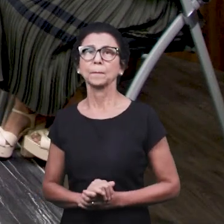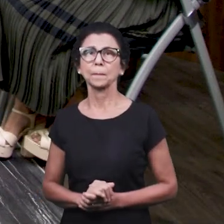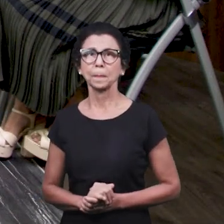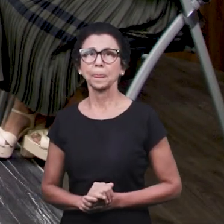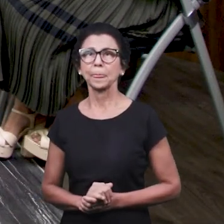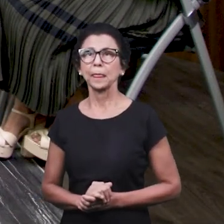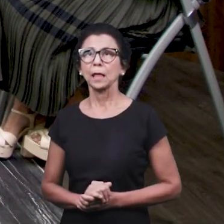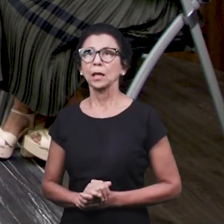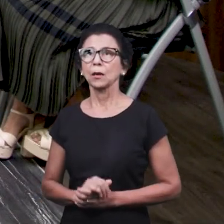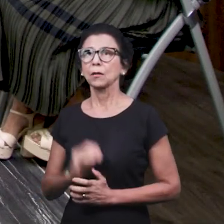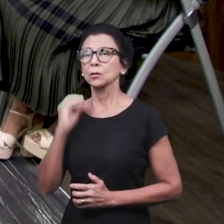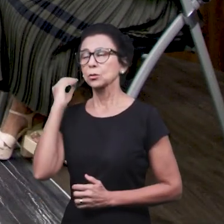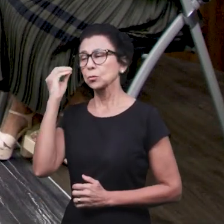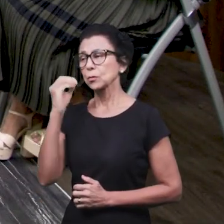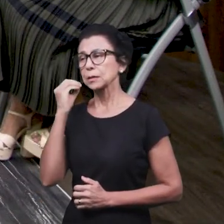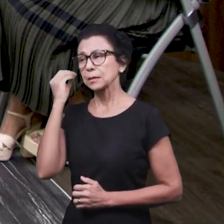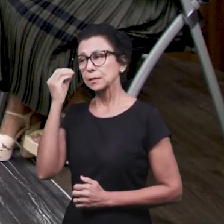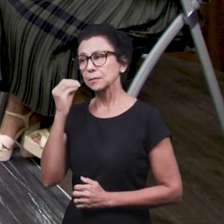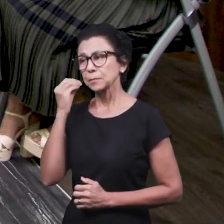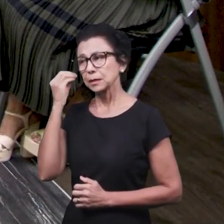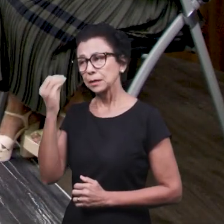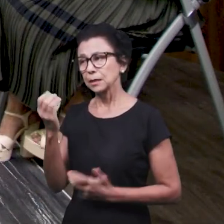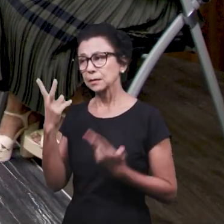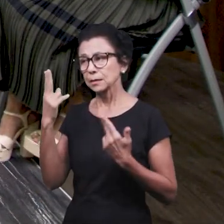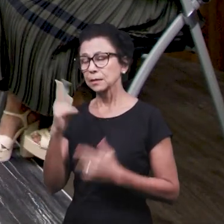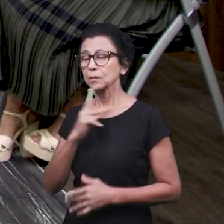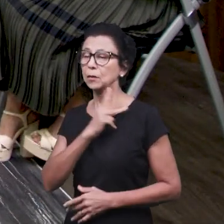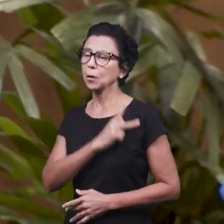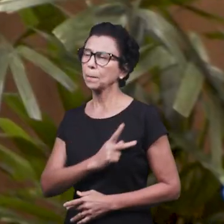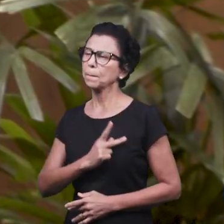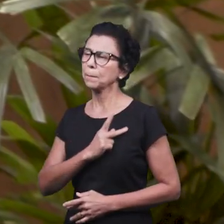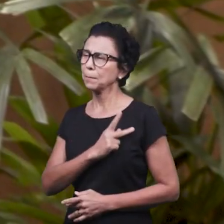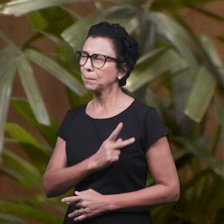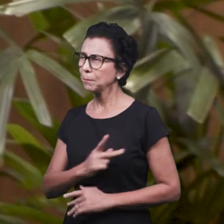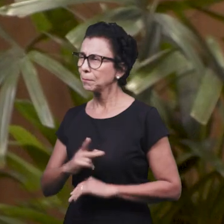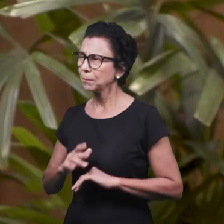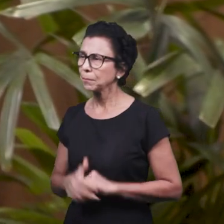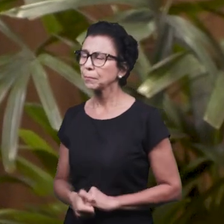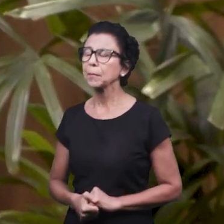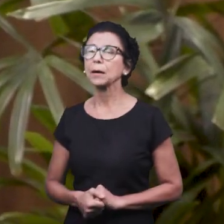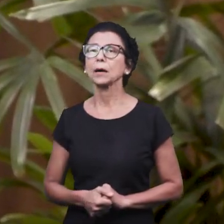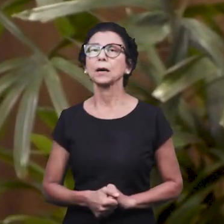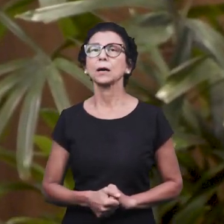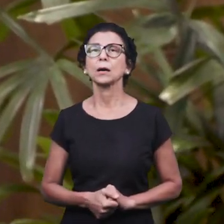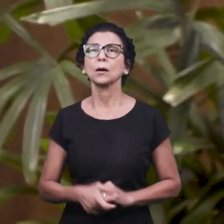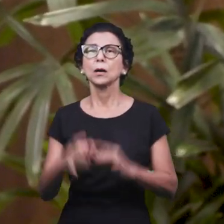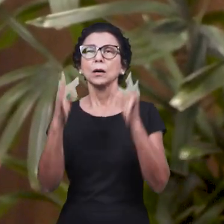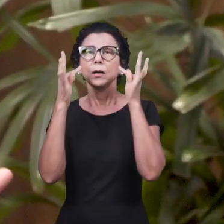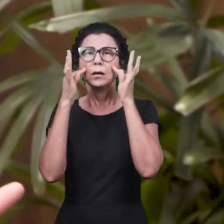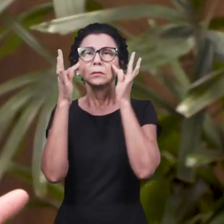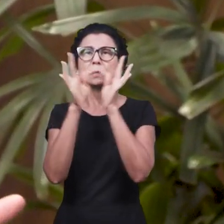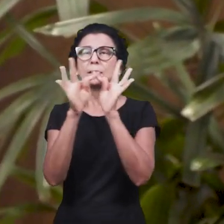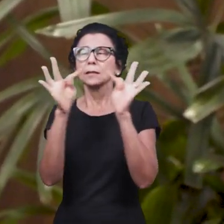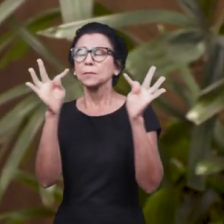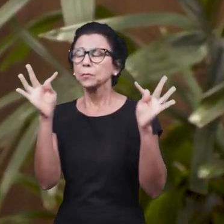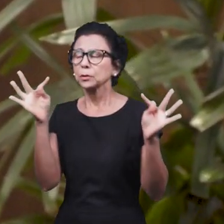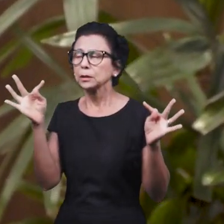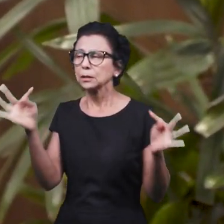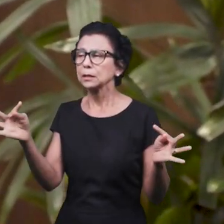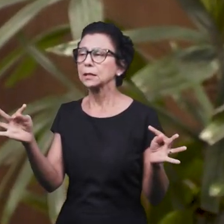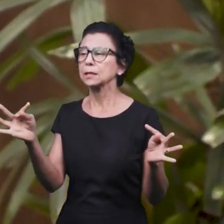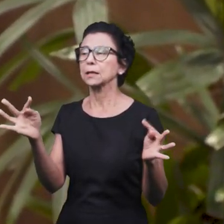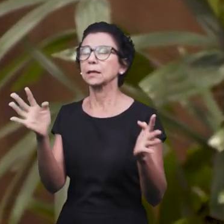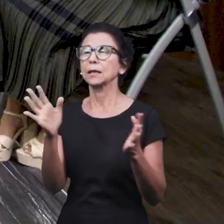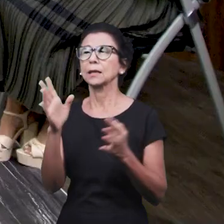Paulo, as experiências que Paulo viveu ao levar a palavra do Senhor. Você conta com tanta alegria e entusiasmo. Eu